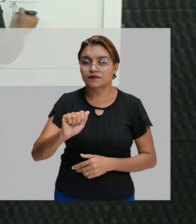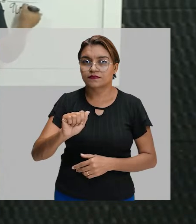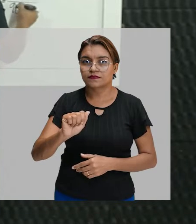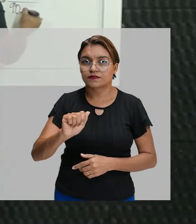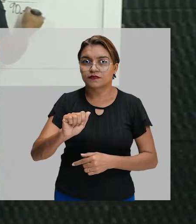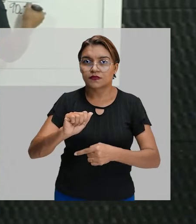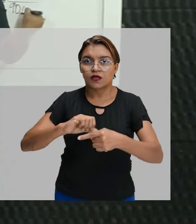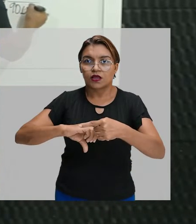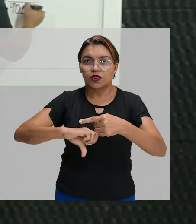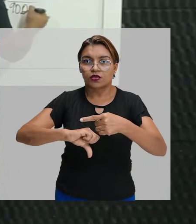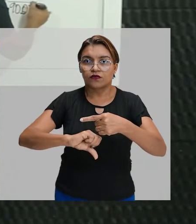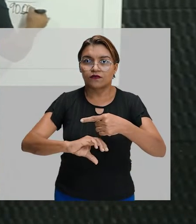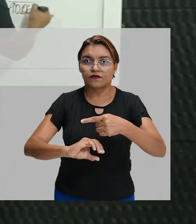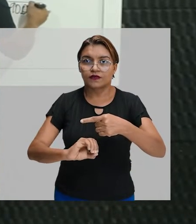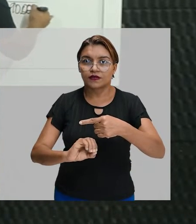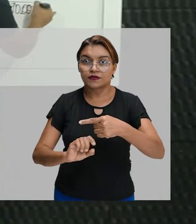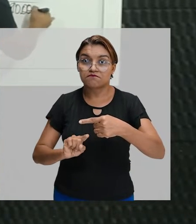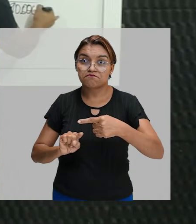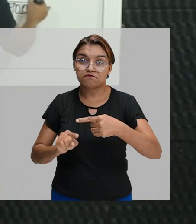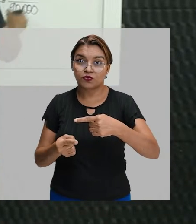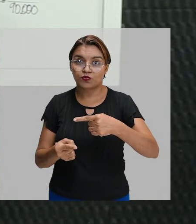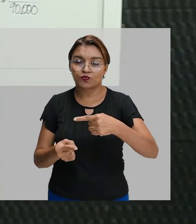sobre 90.000